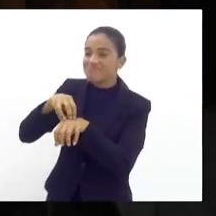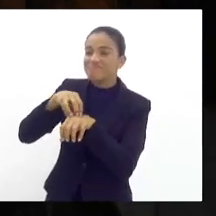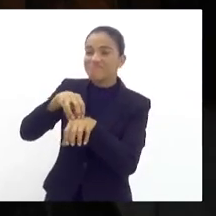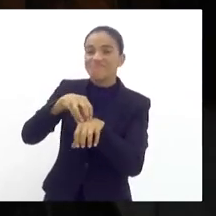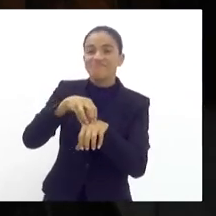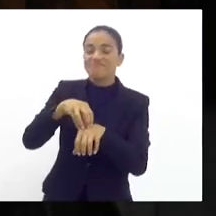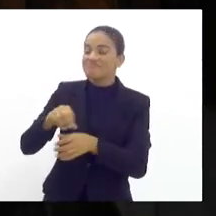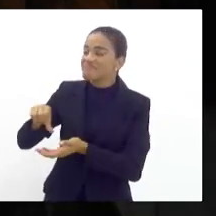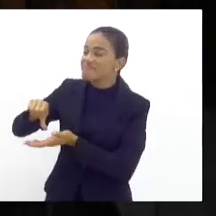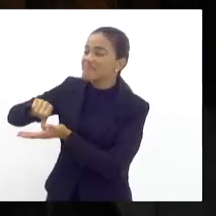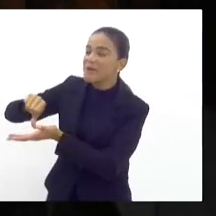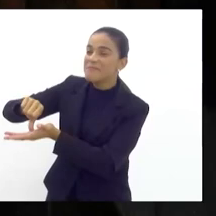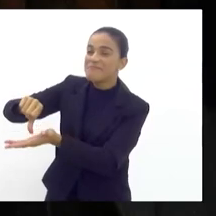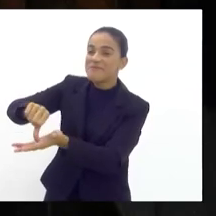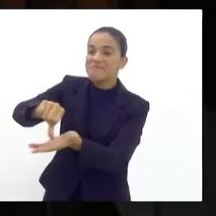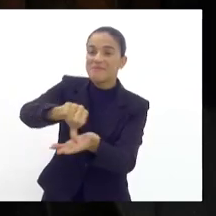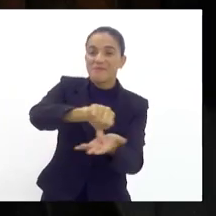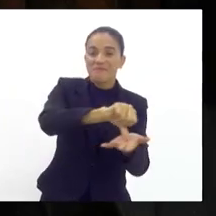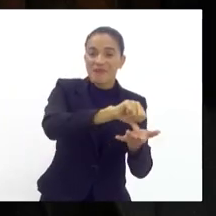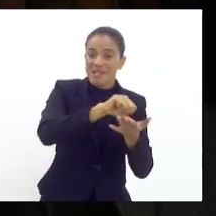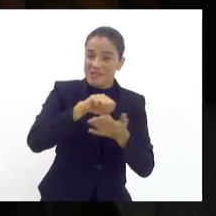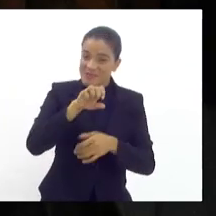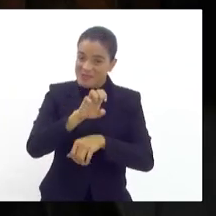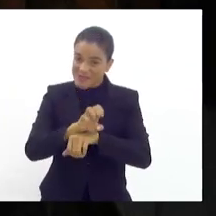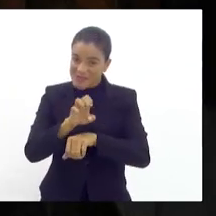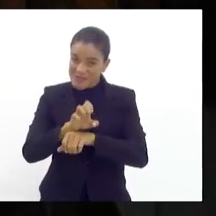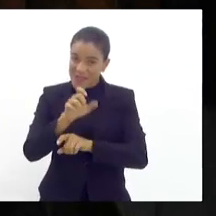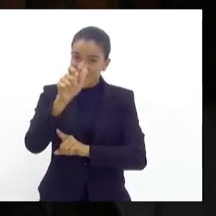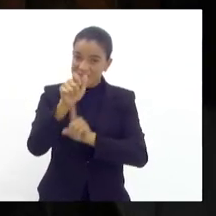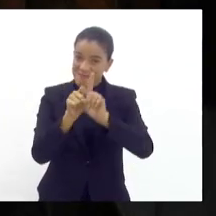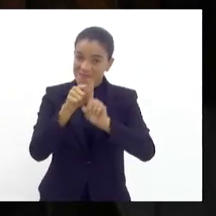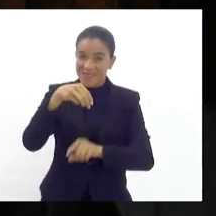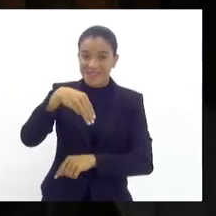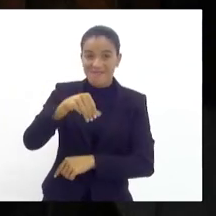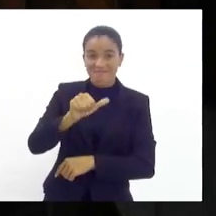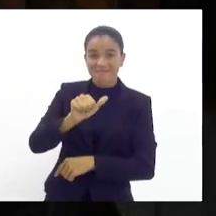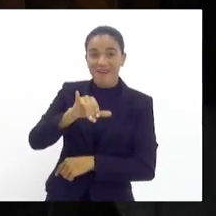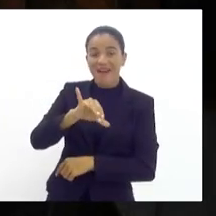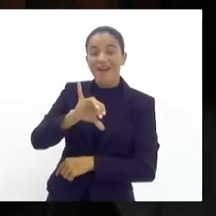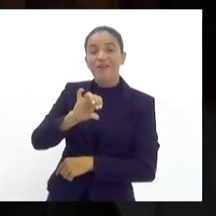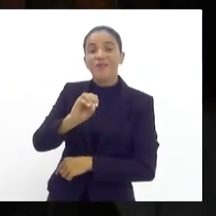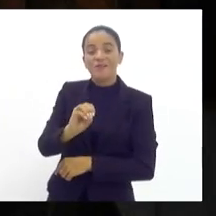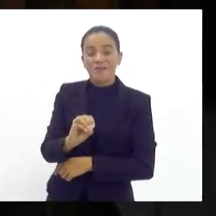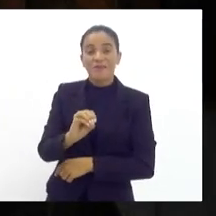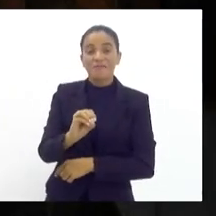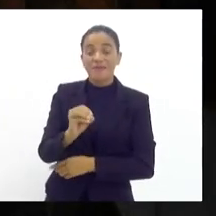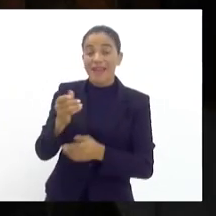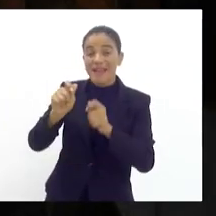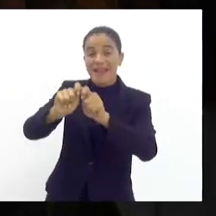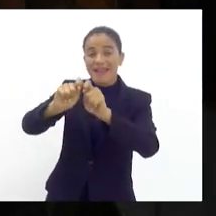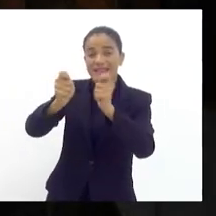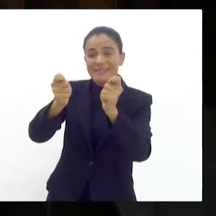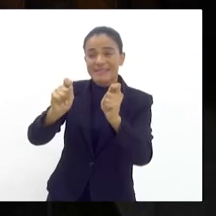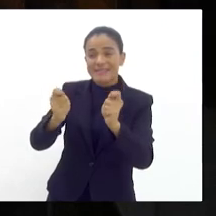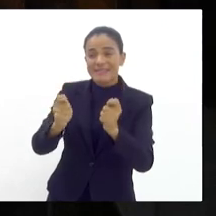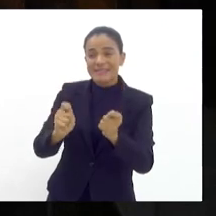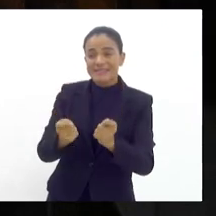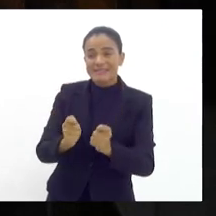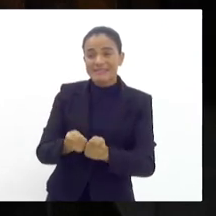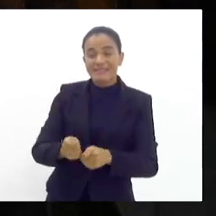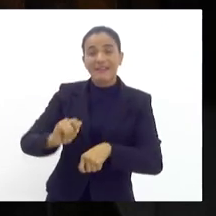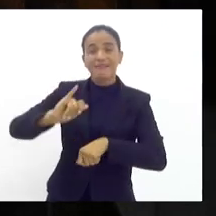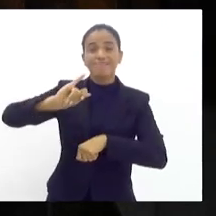diversos Recantos do nosso estado no mês de maio visto que essa imagem está